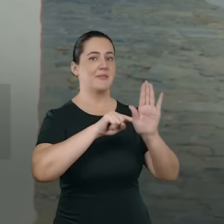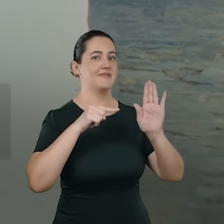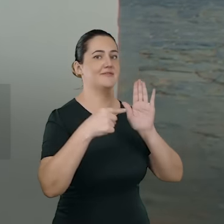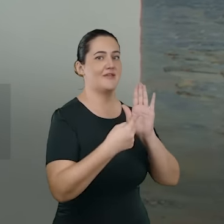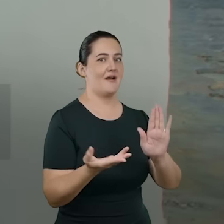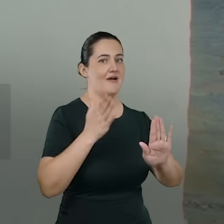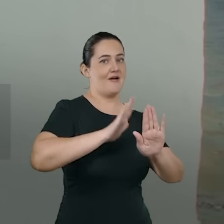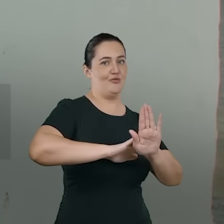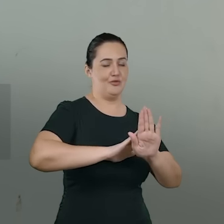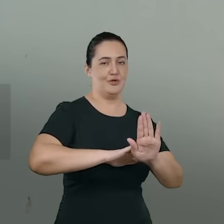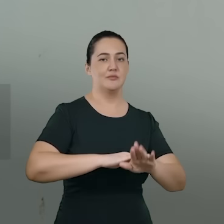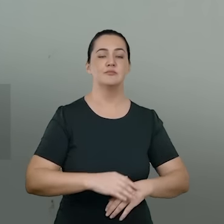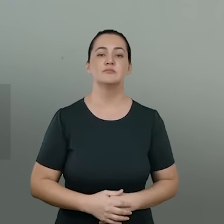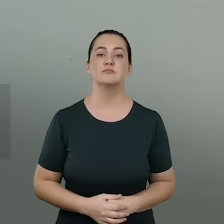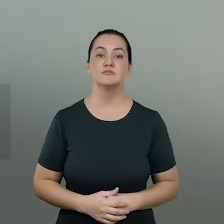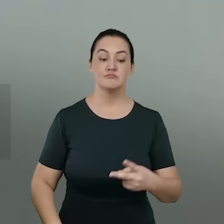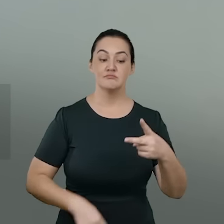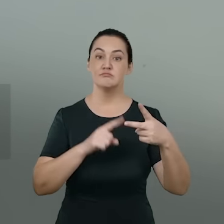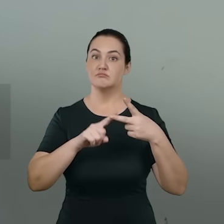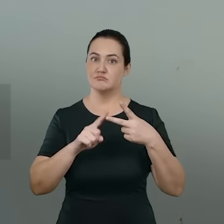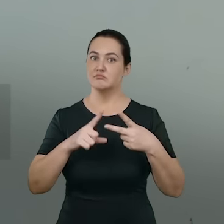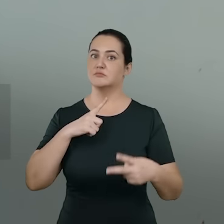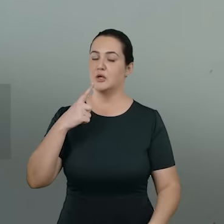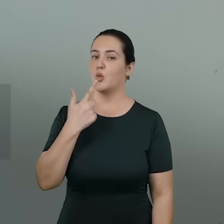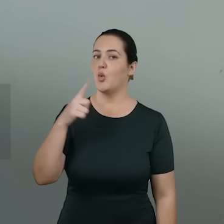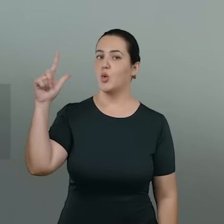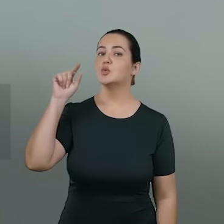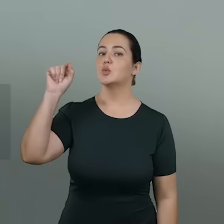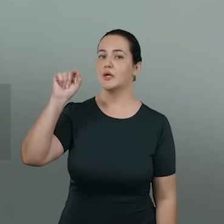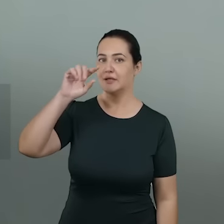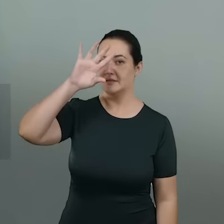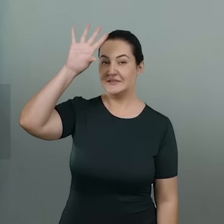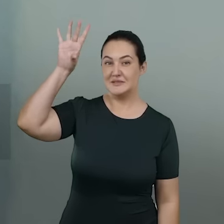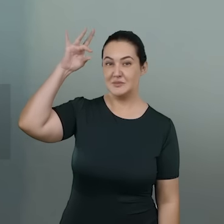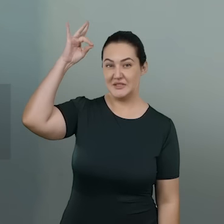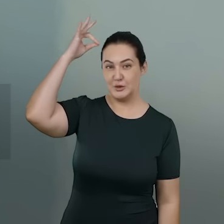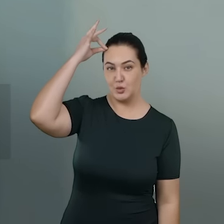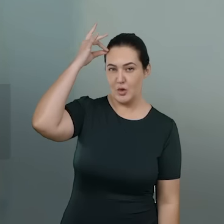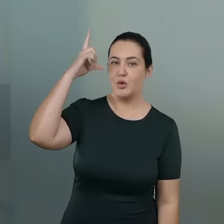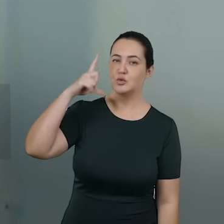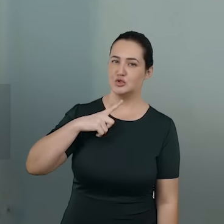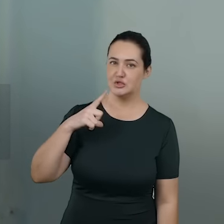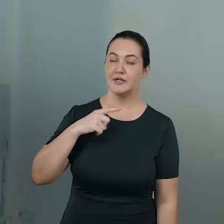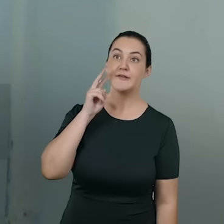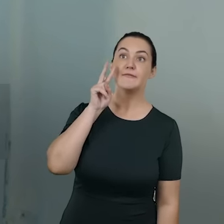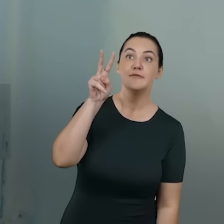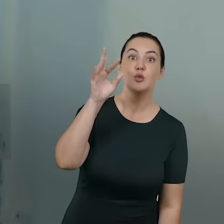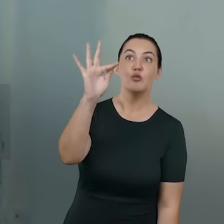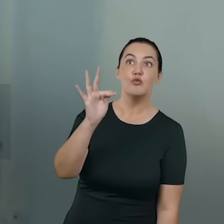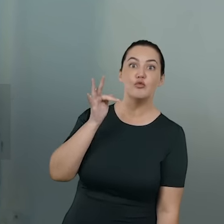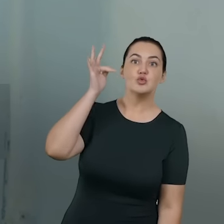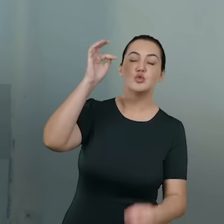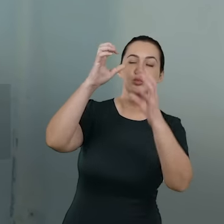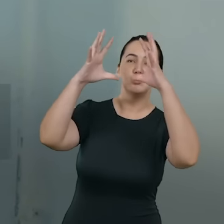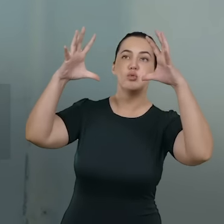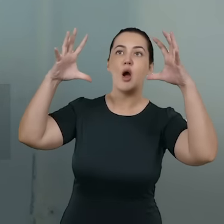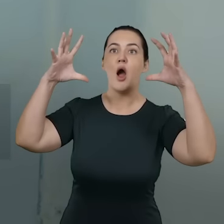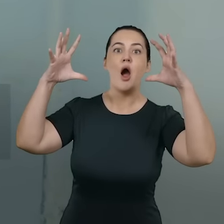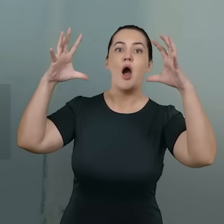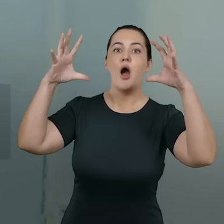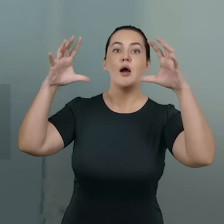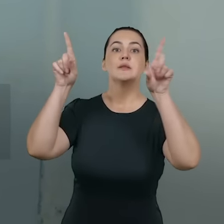elemento, mais espiritual, eu diria. João viu não apenas o futuro, mas realidades inefáveis, grandiosas demais